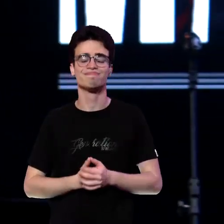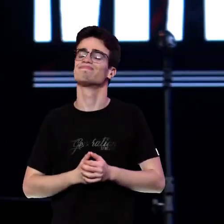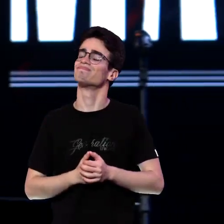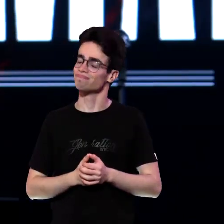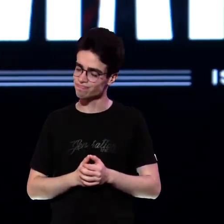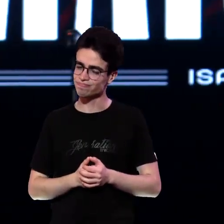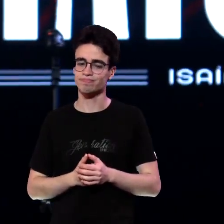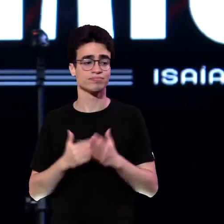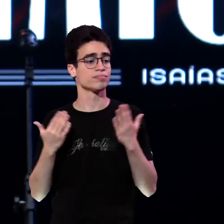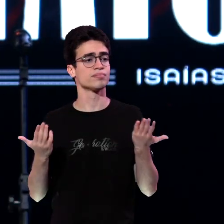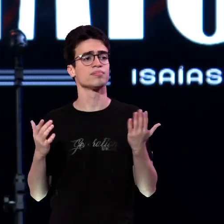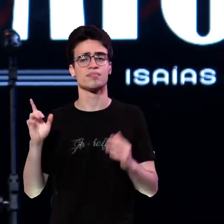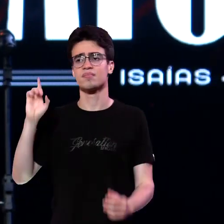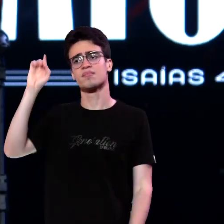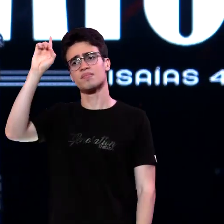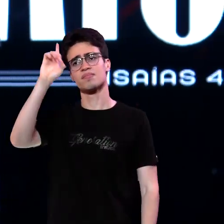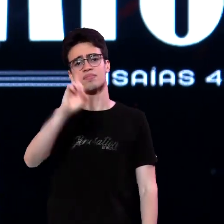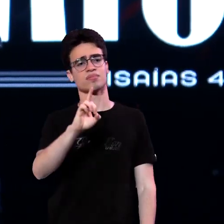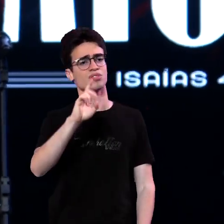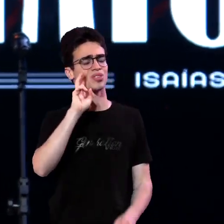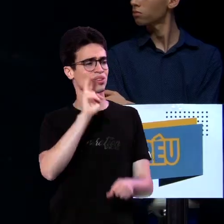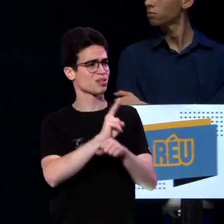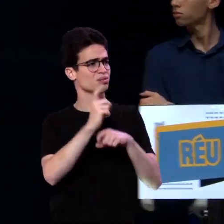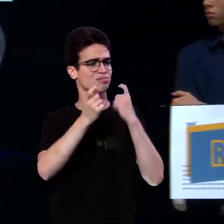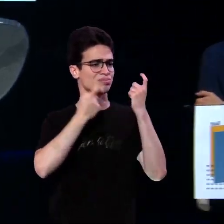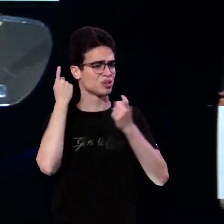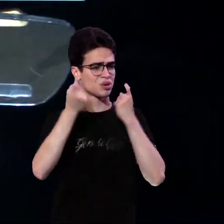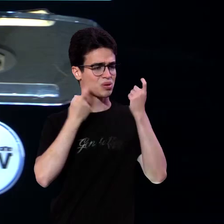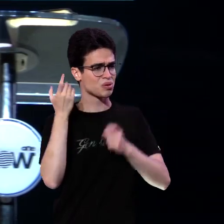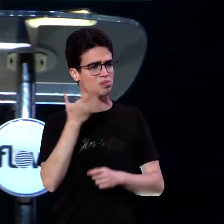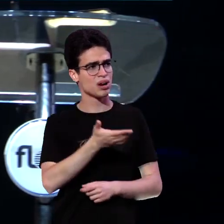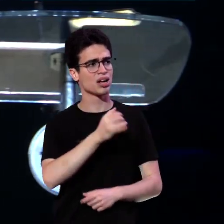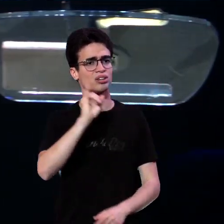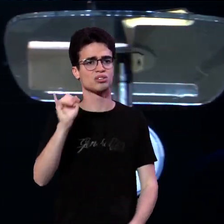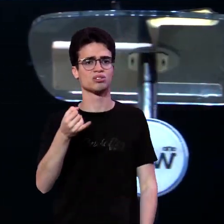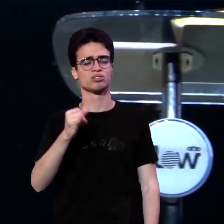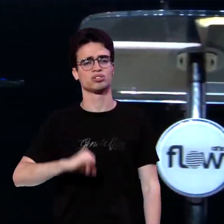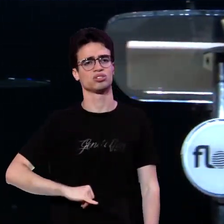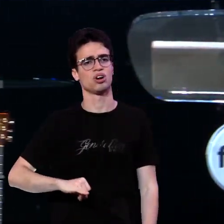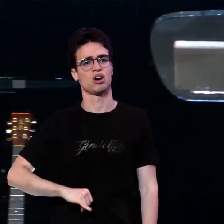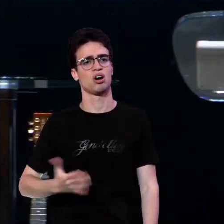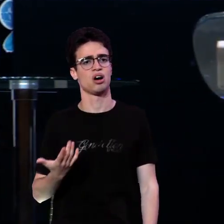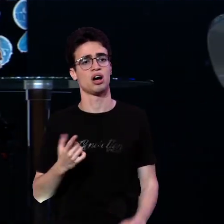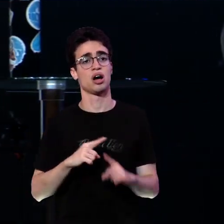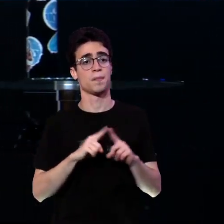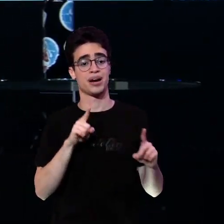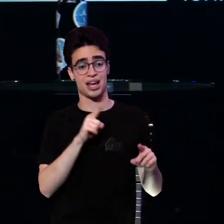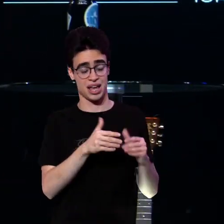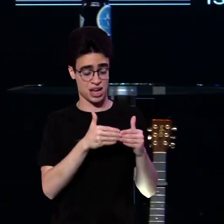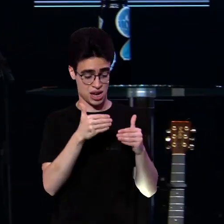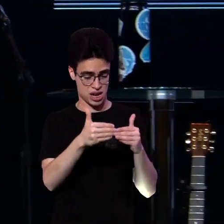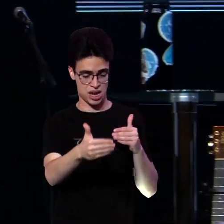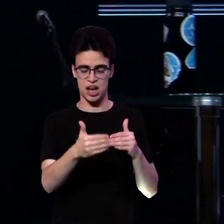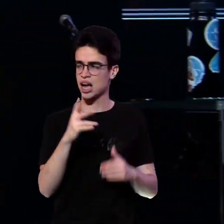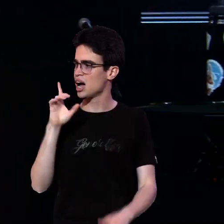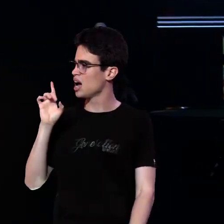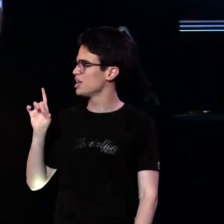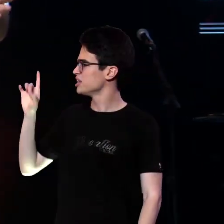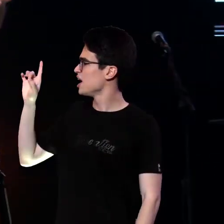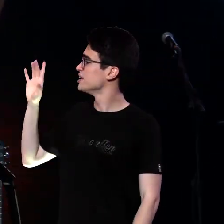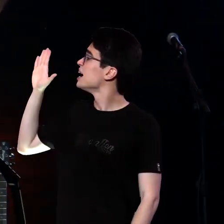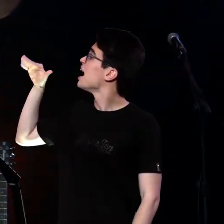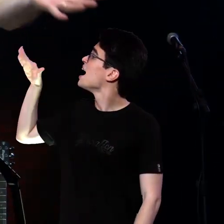E Deus estava preocupado com Jó, mas a partir do momento que Jó começou a olhar para Deus e falar,